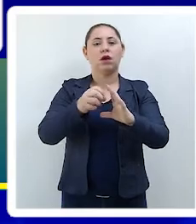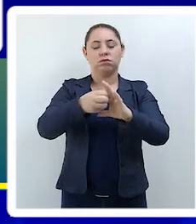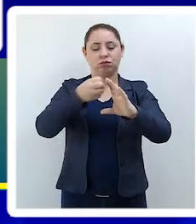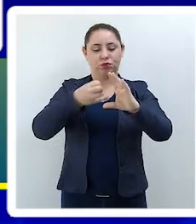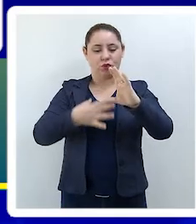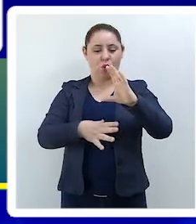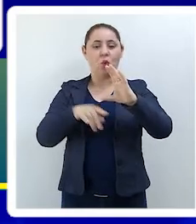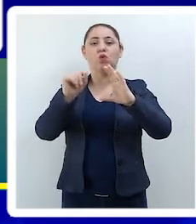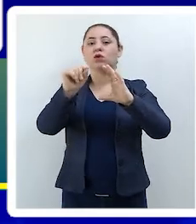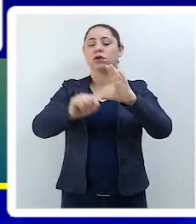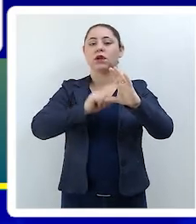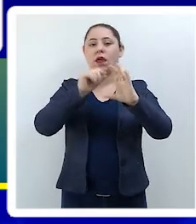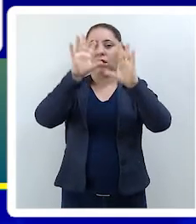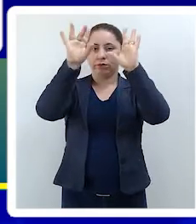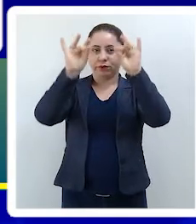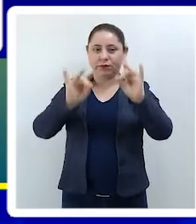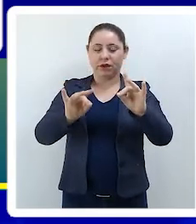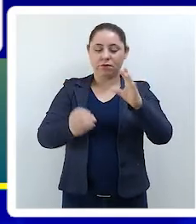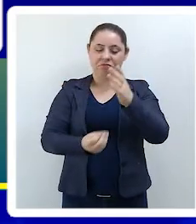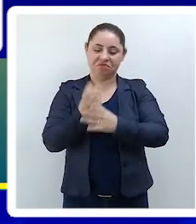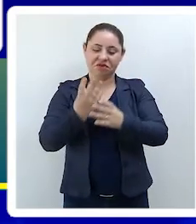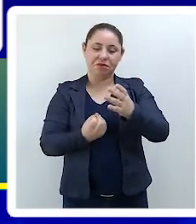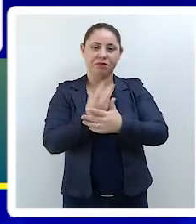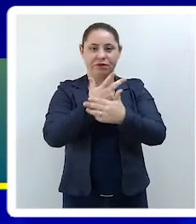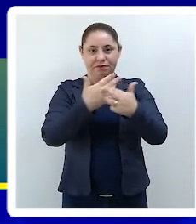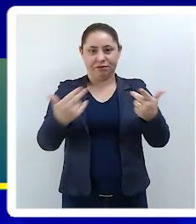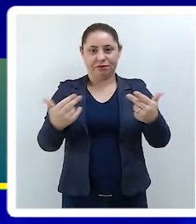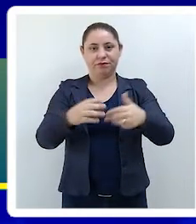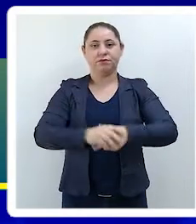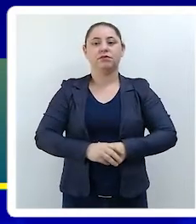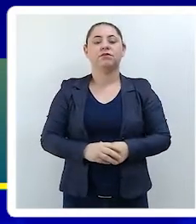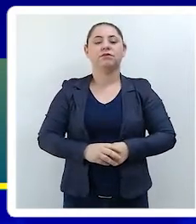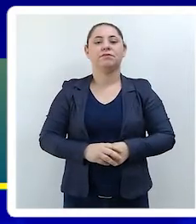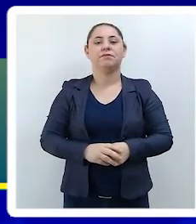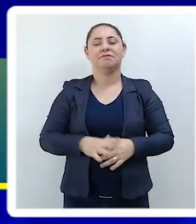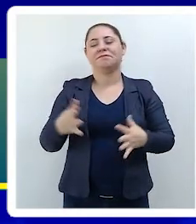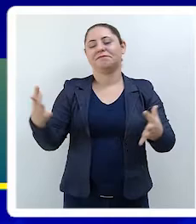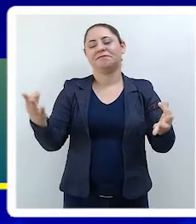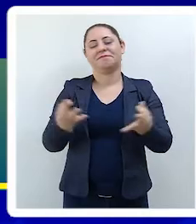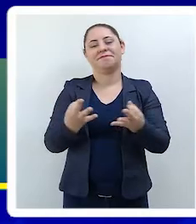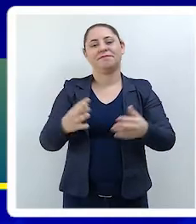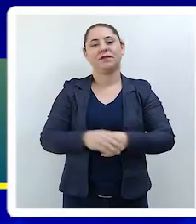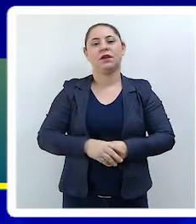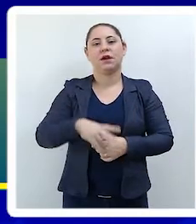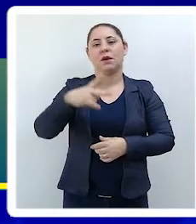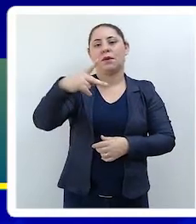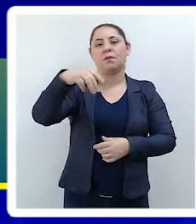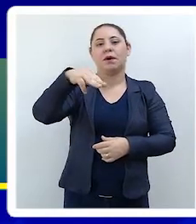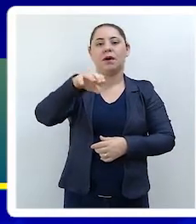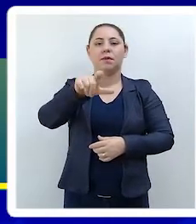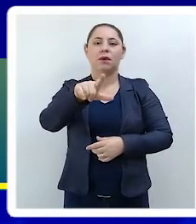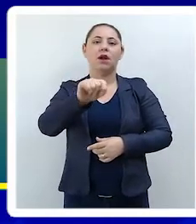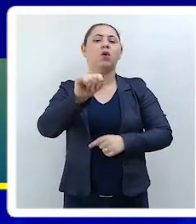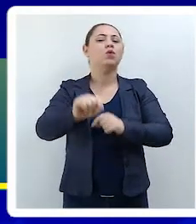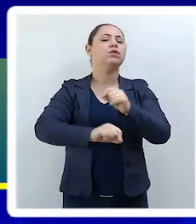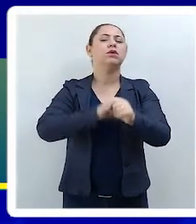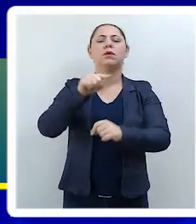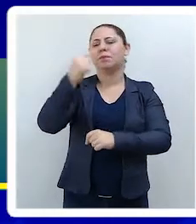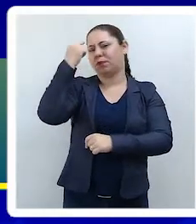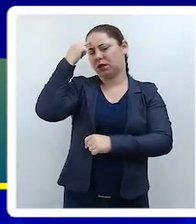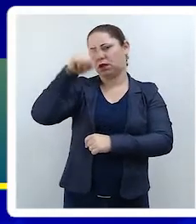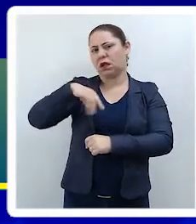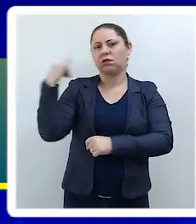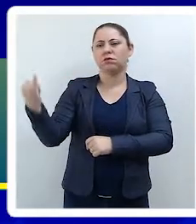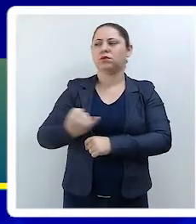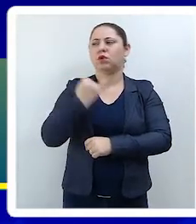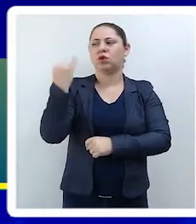o conteúdo que nós estamos produzindo. Maravilha. Pamela, eu quero saber de você. O que você considera essencial